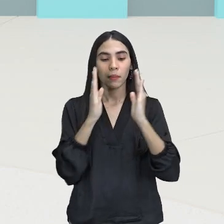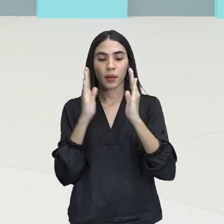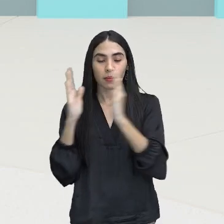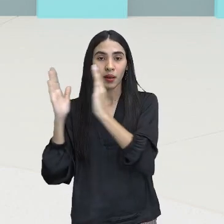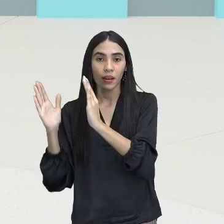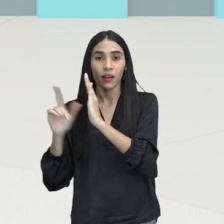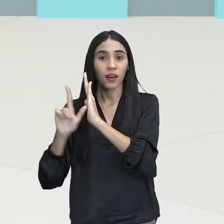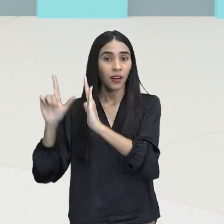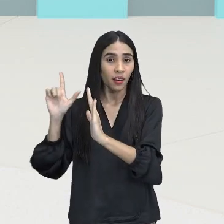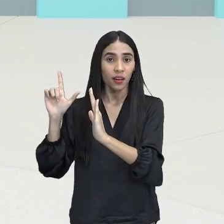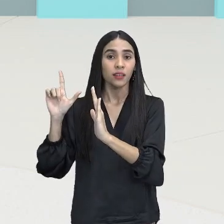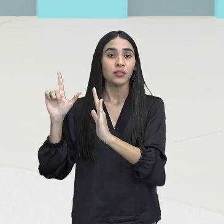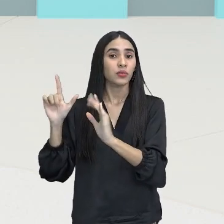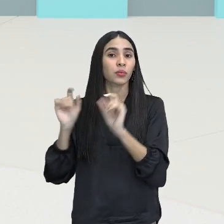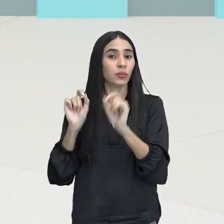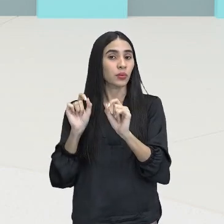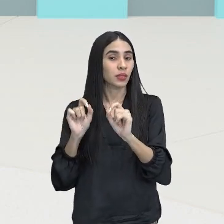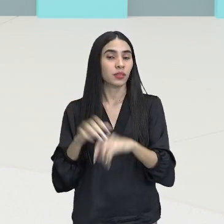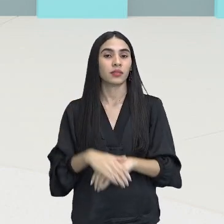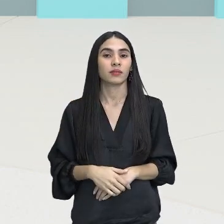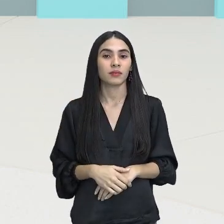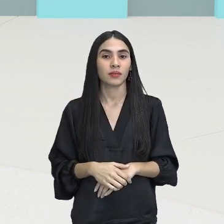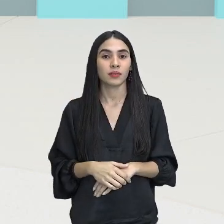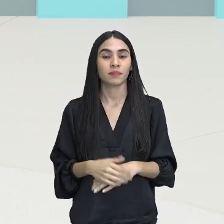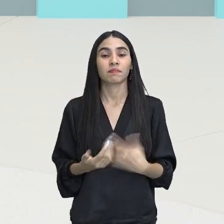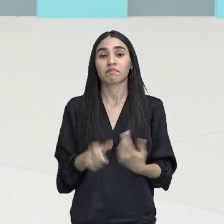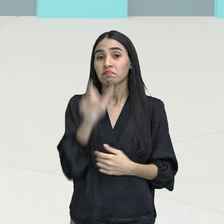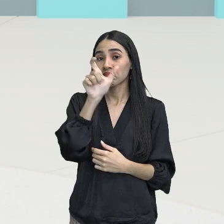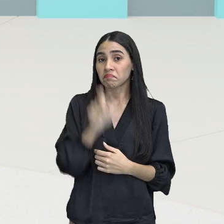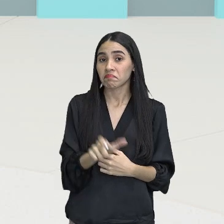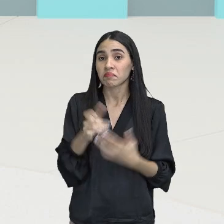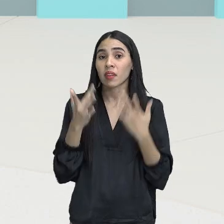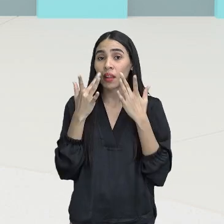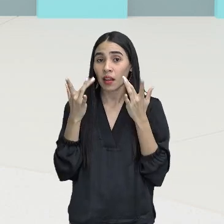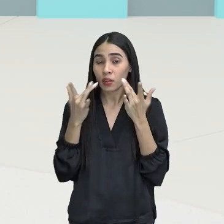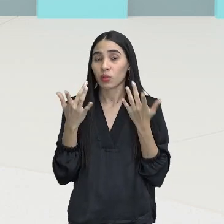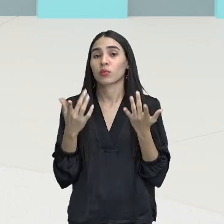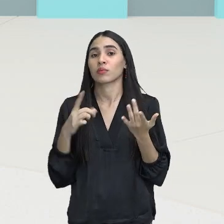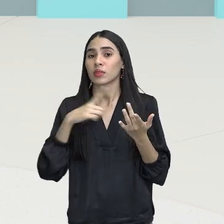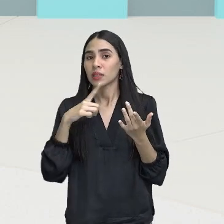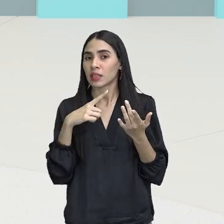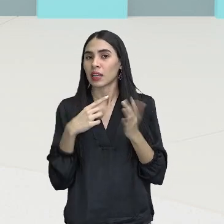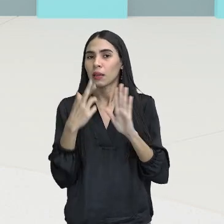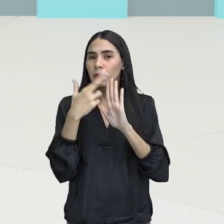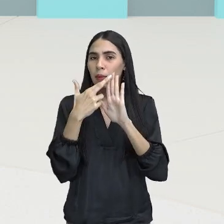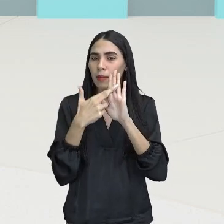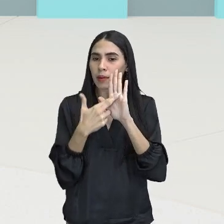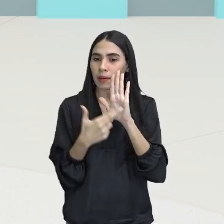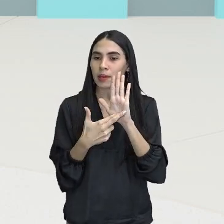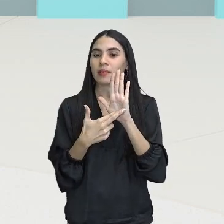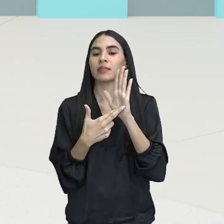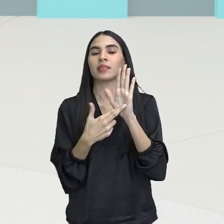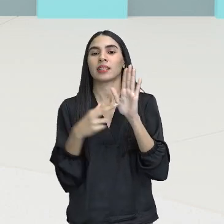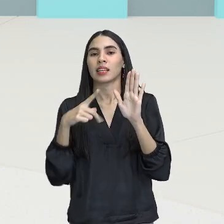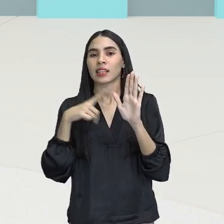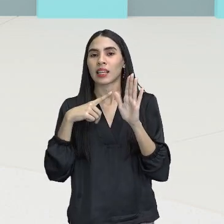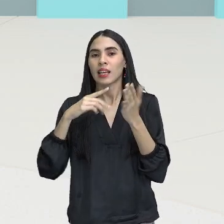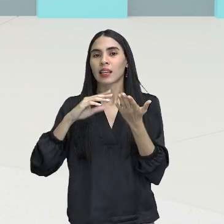antes mesmo são o quê? Atores. Eles têm toda uma roteirização, tem